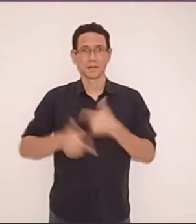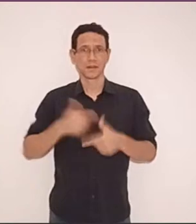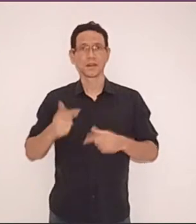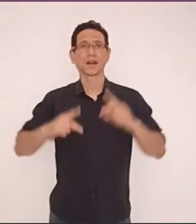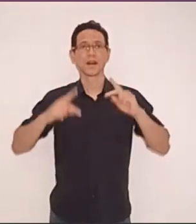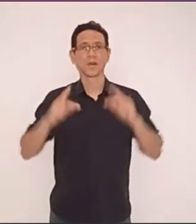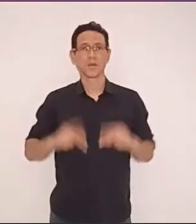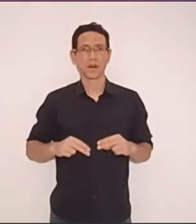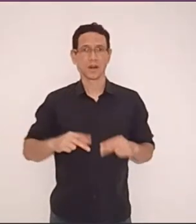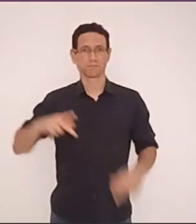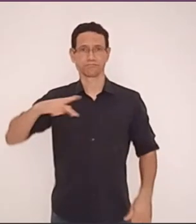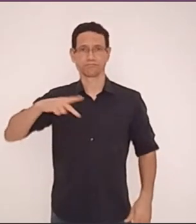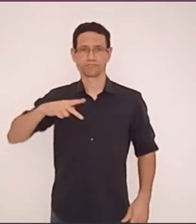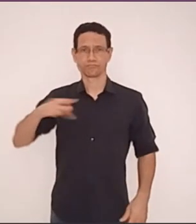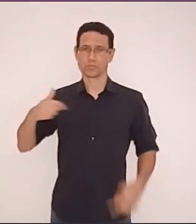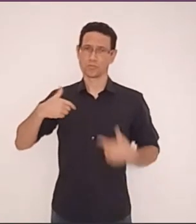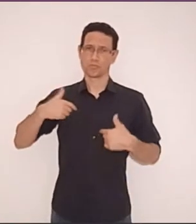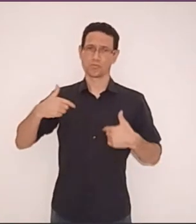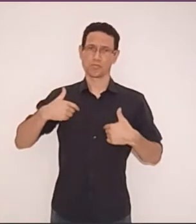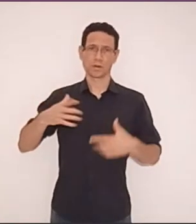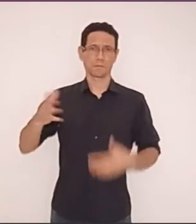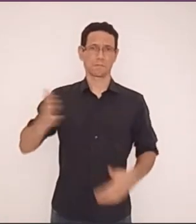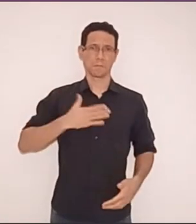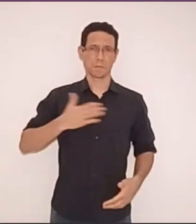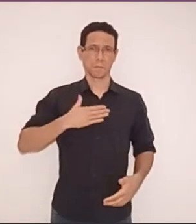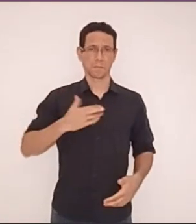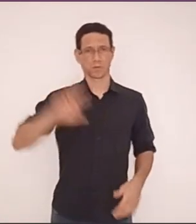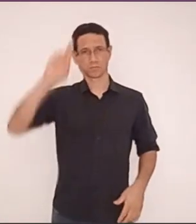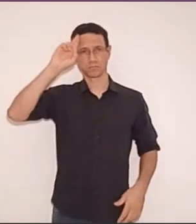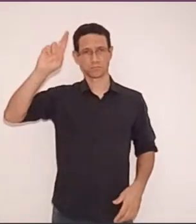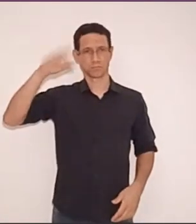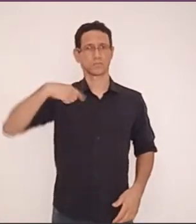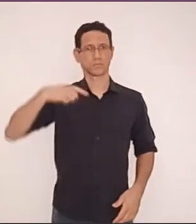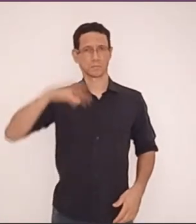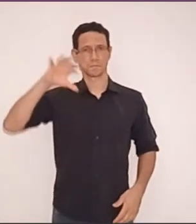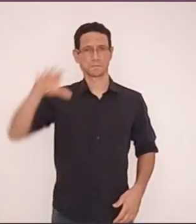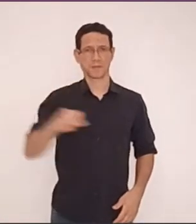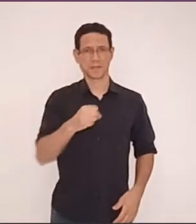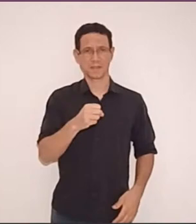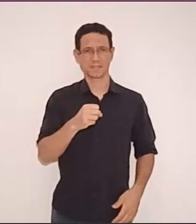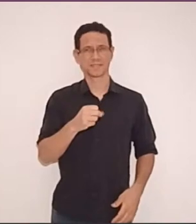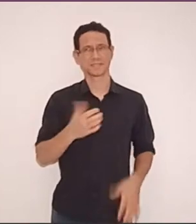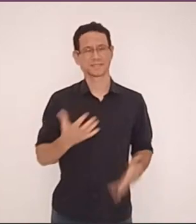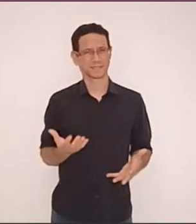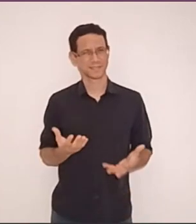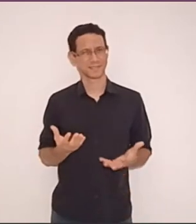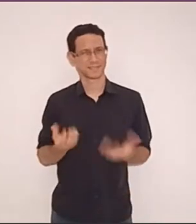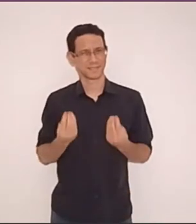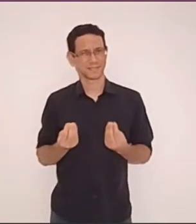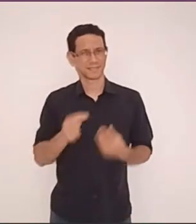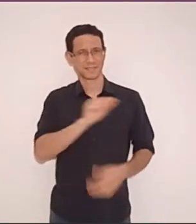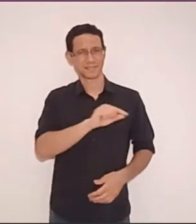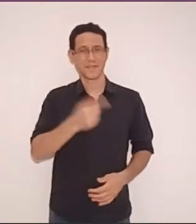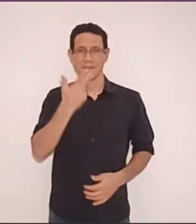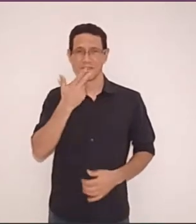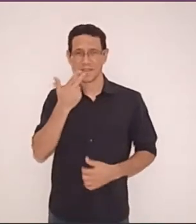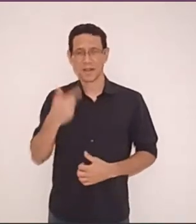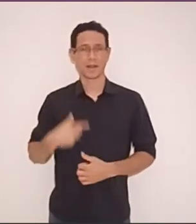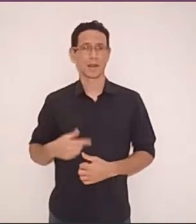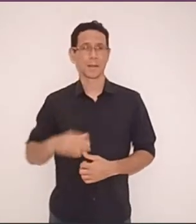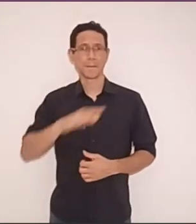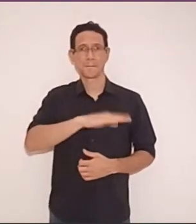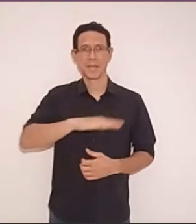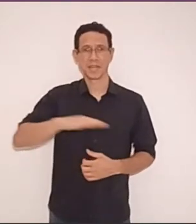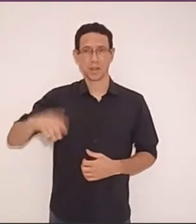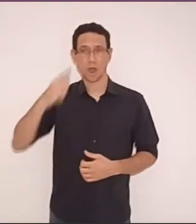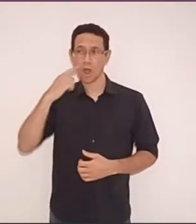fosse propriedade privada delas a gente consegue perceber isso o quanto de menina na questão de meninas ai